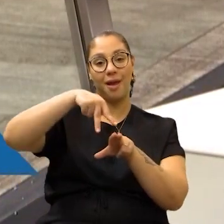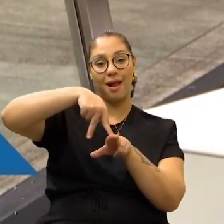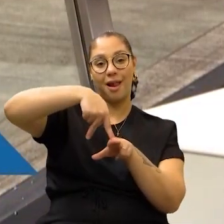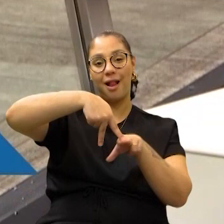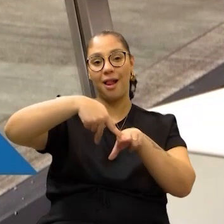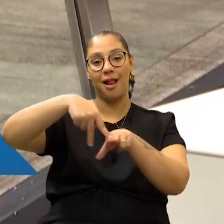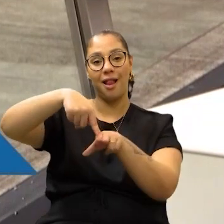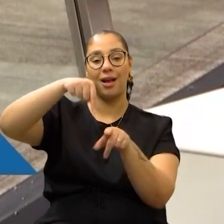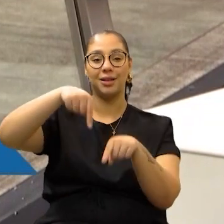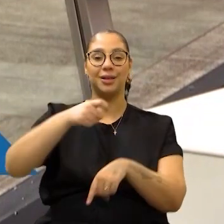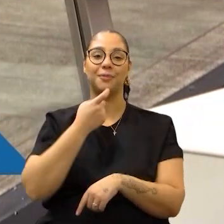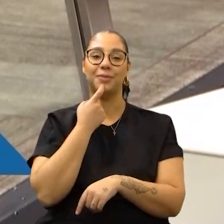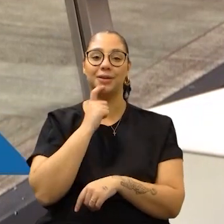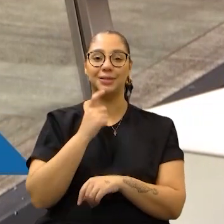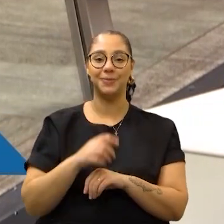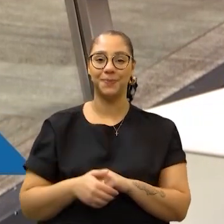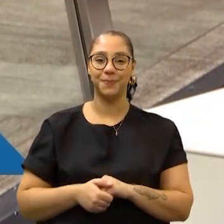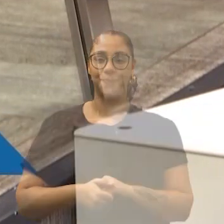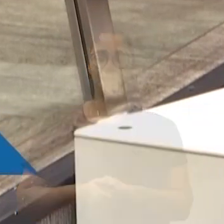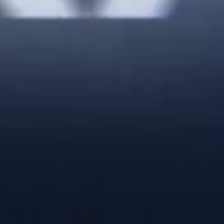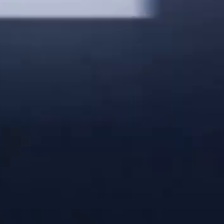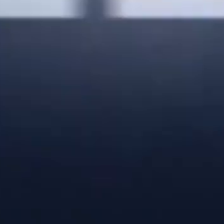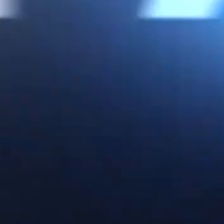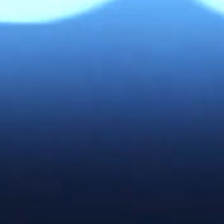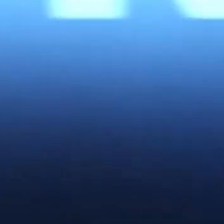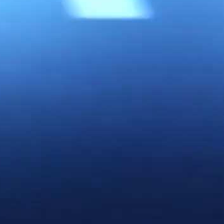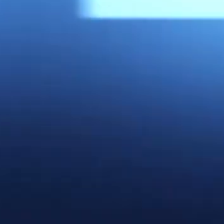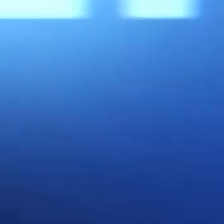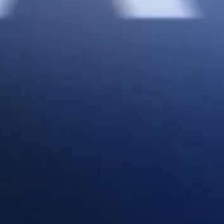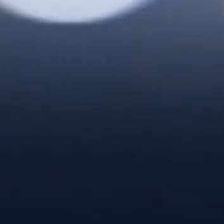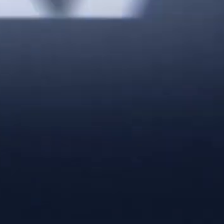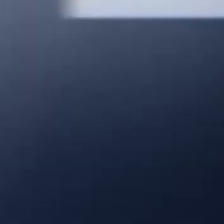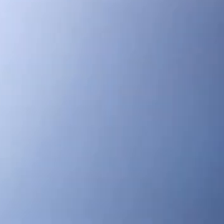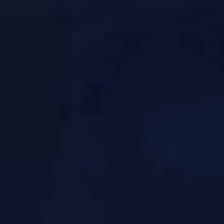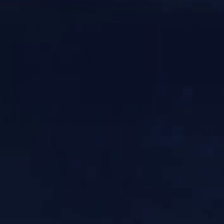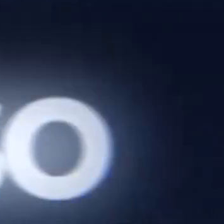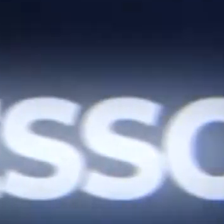no caso aí o skateboard aqui na cidade de Campinas.